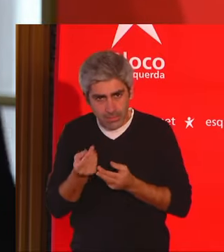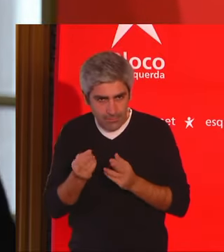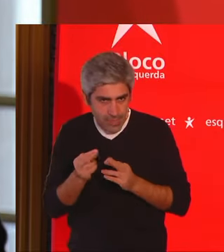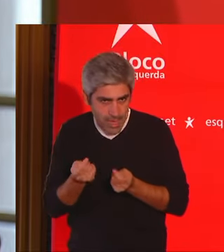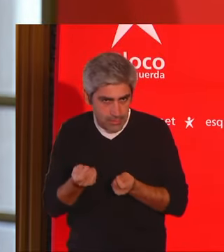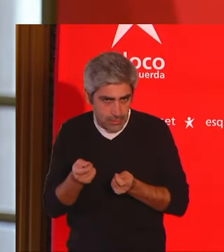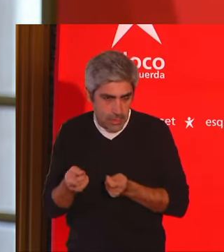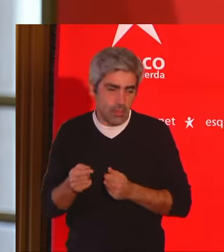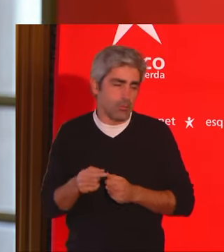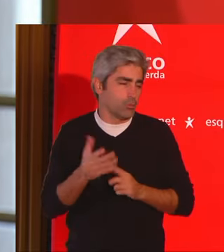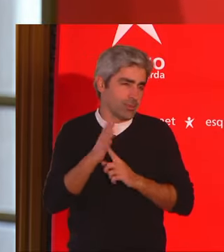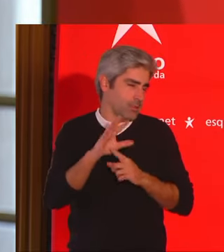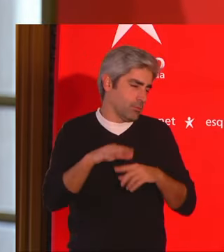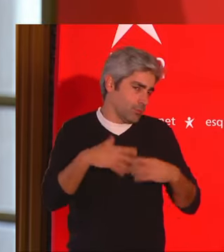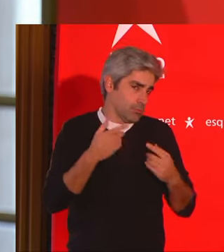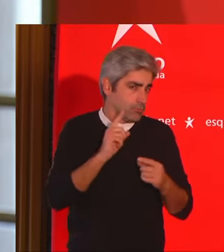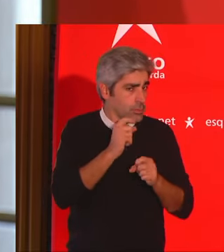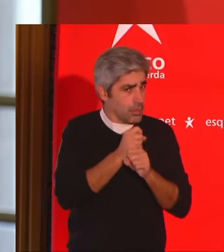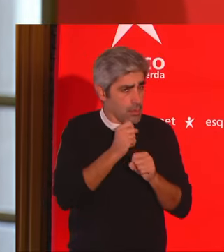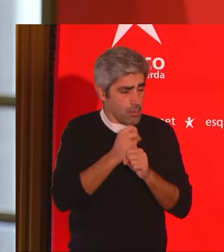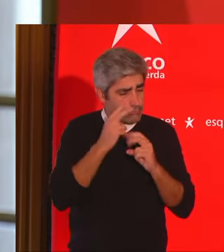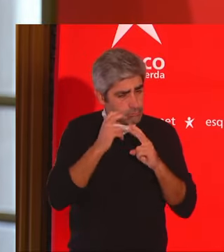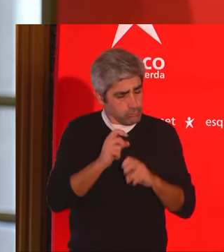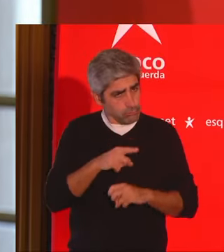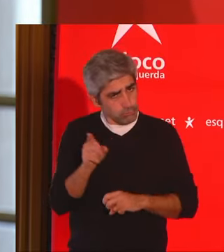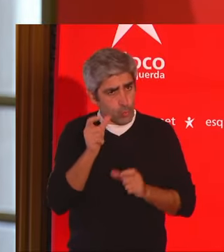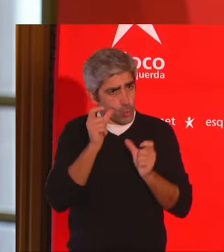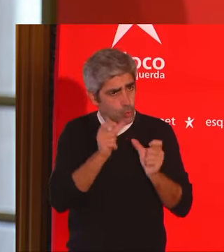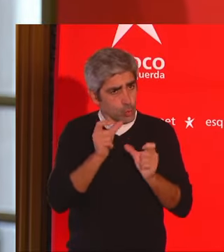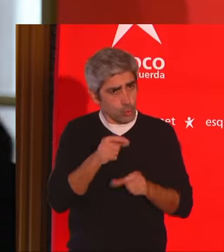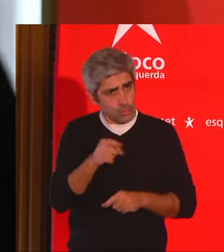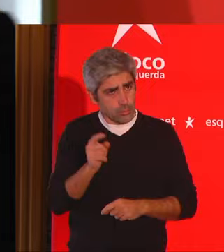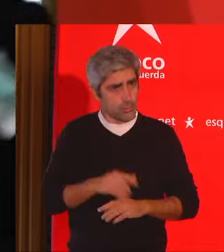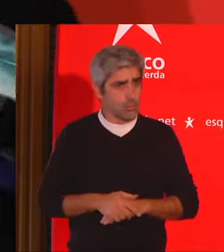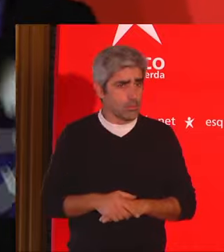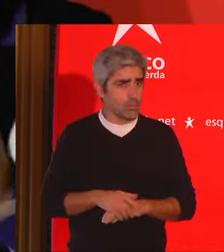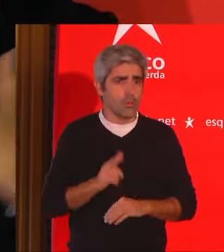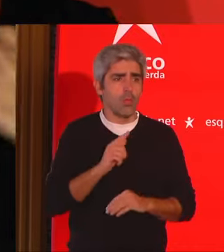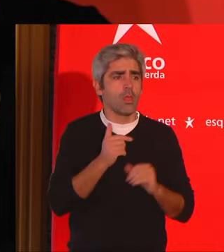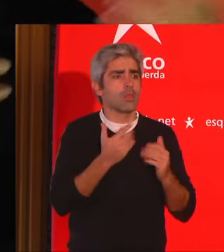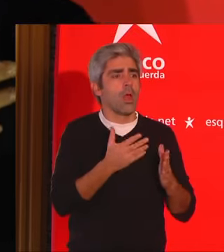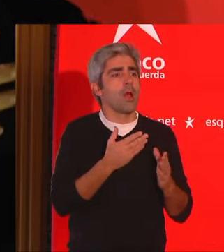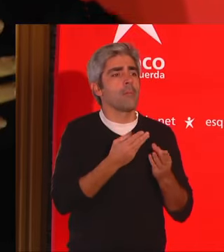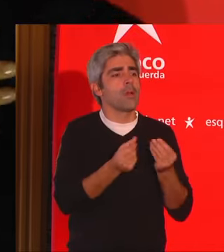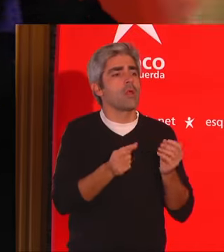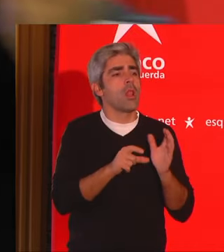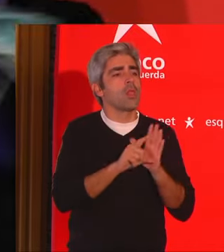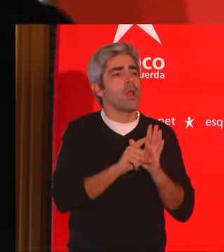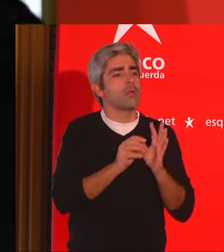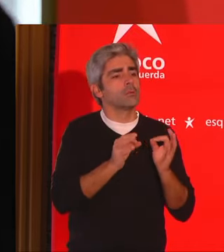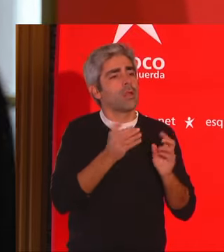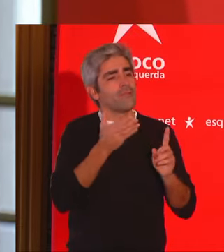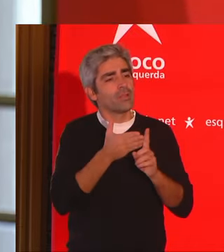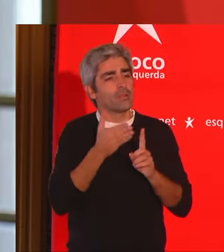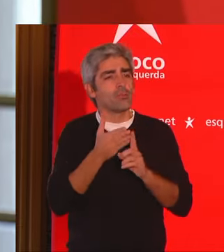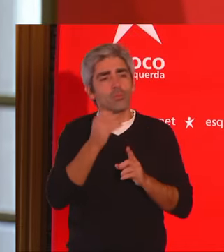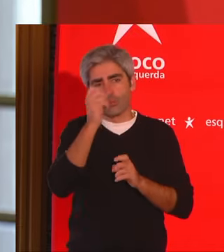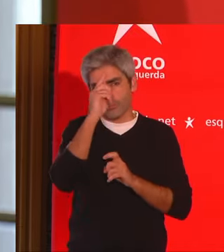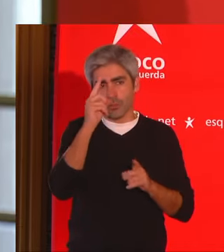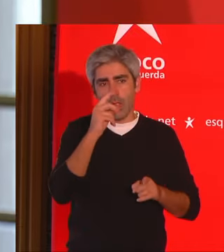exemplo, para fazerem o seu trabalho de controlo, nem dar meios legais eficazes. O professor